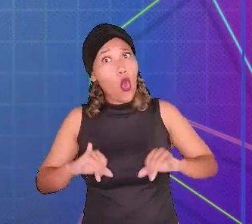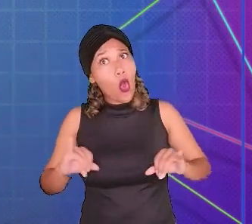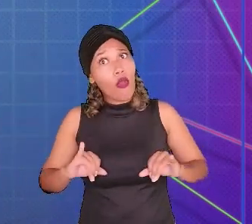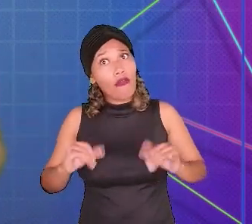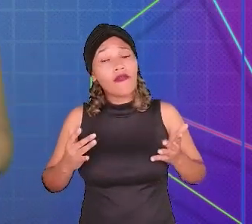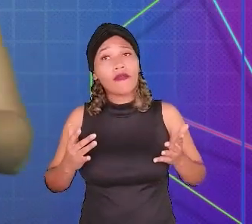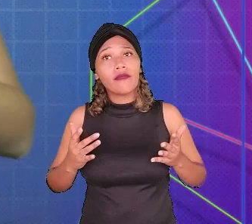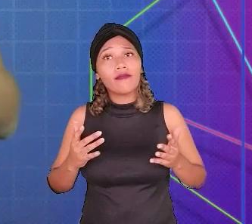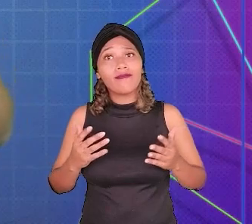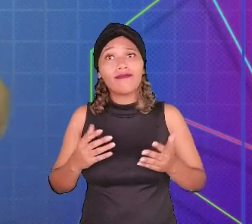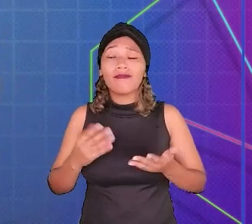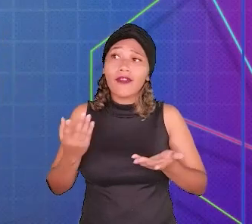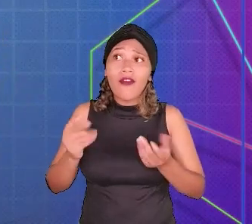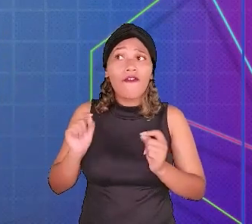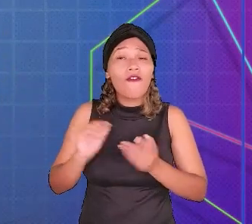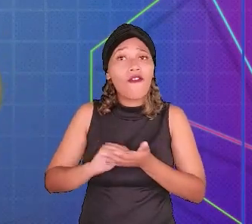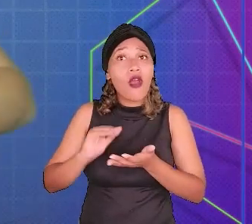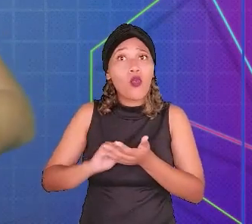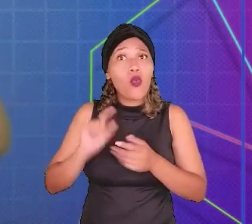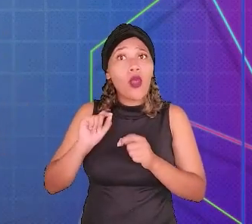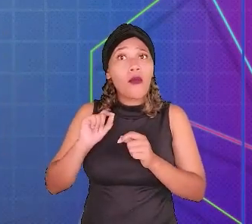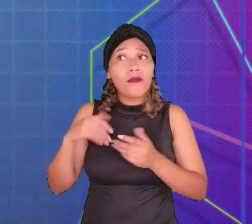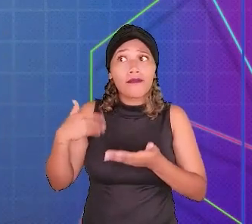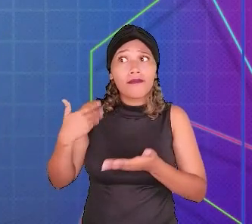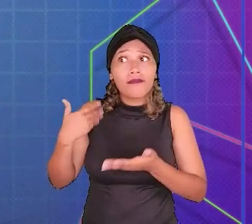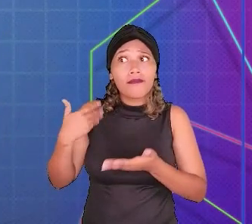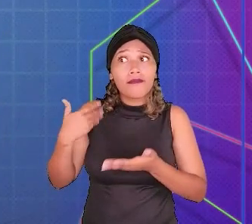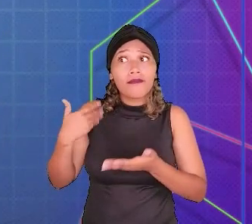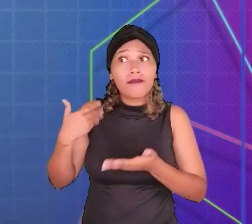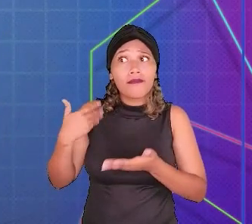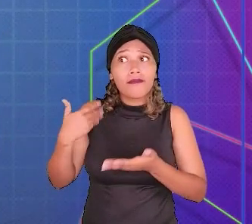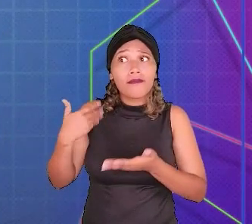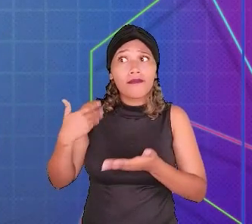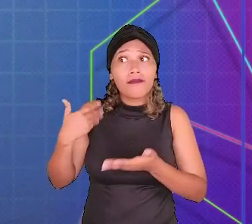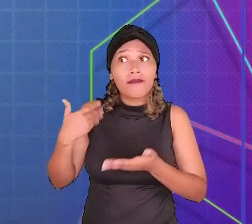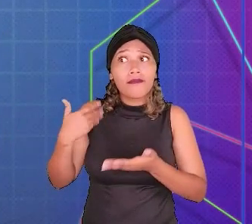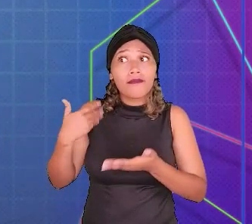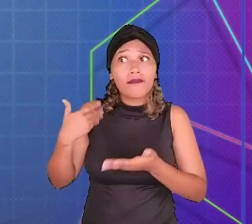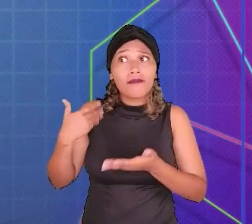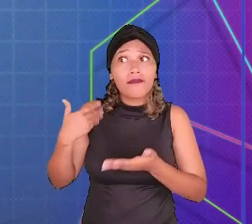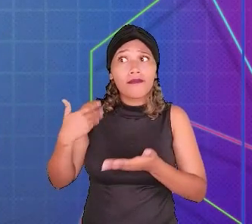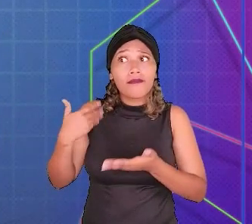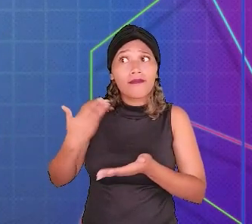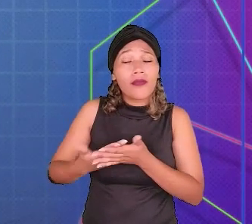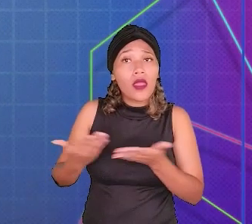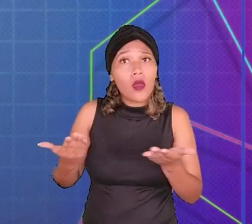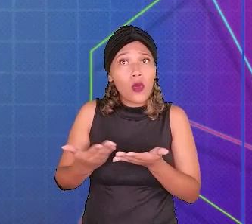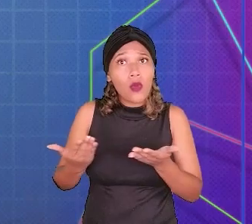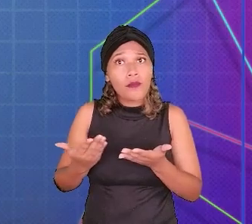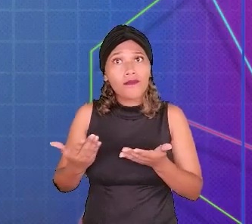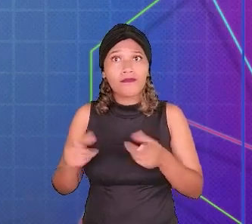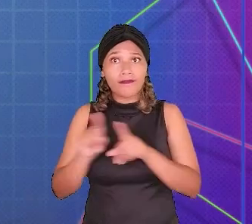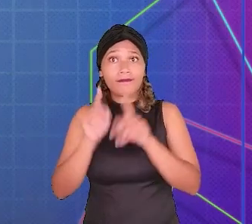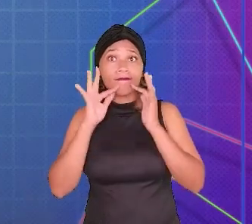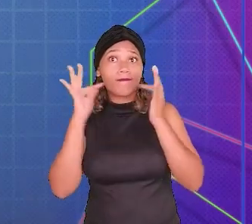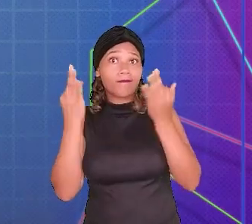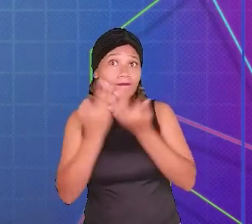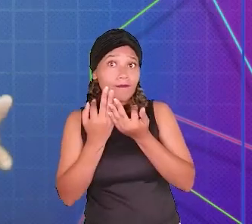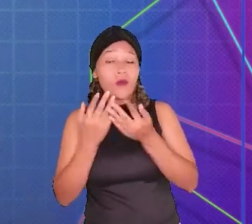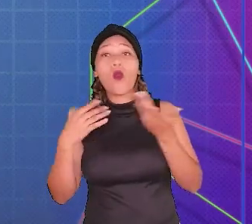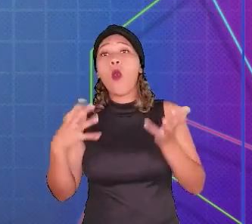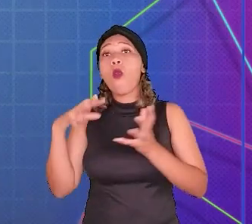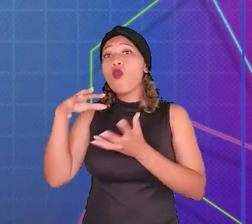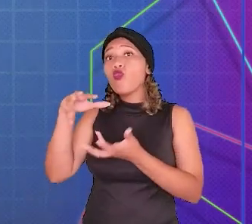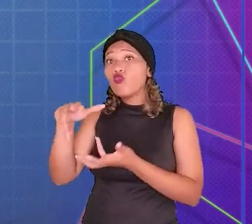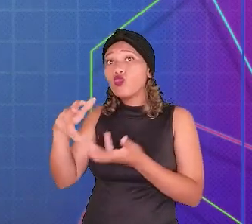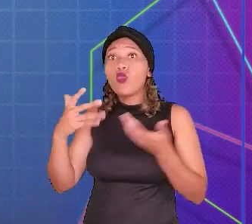ele sofreu, o que ele ainda precisa fazer para chegar nesse momento. Quais aventuras ele participou? O que ele sofreu? Qual sua origem familiar?